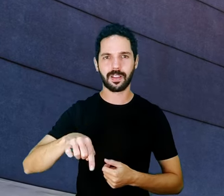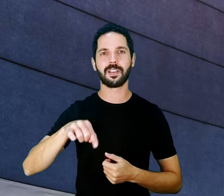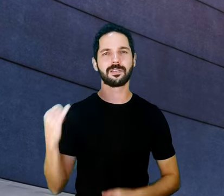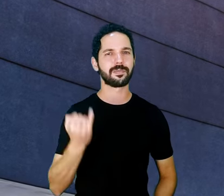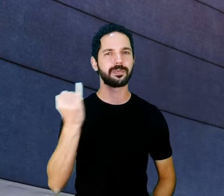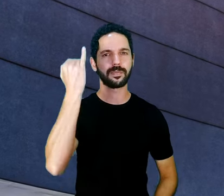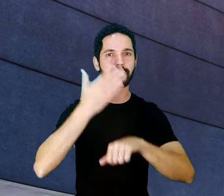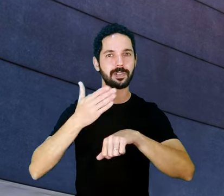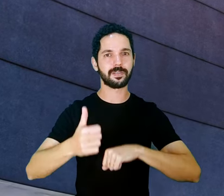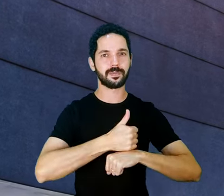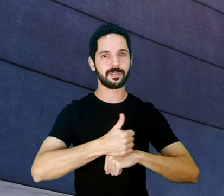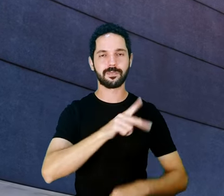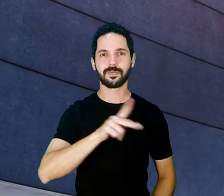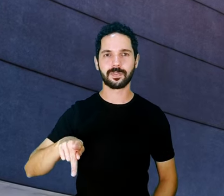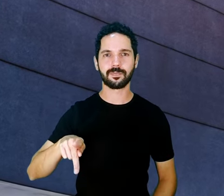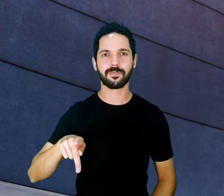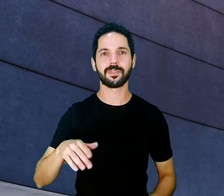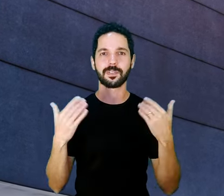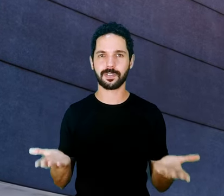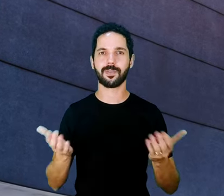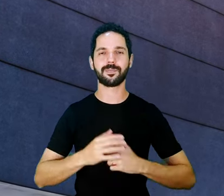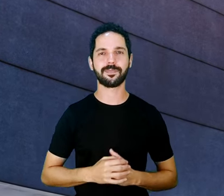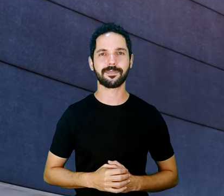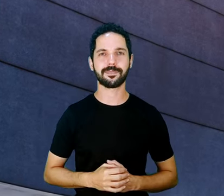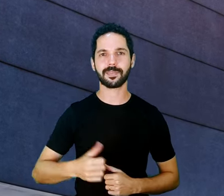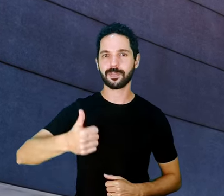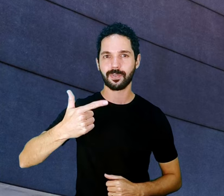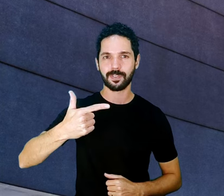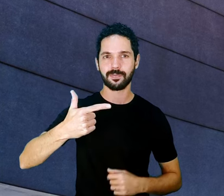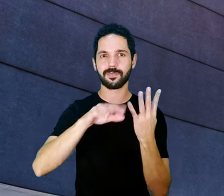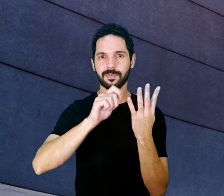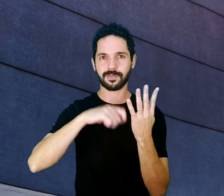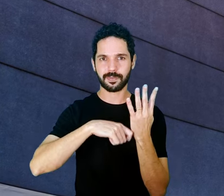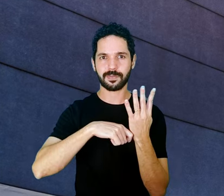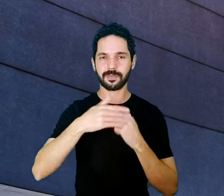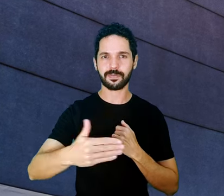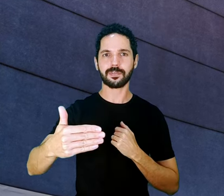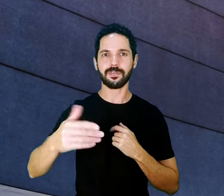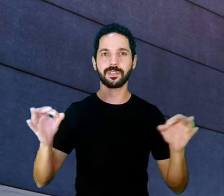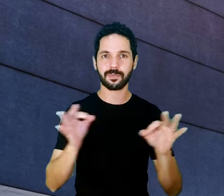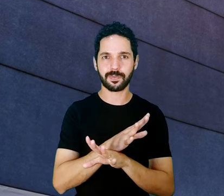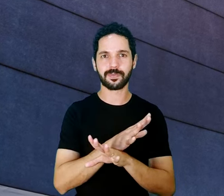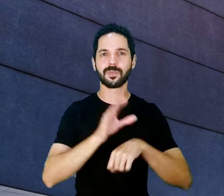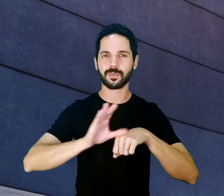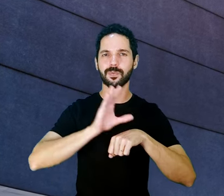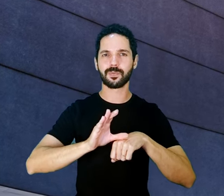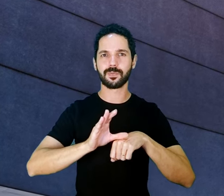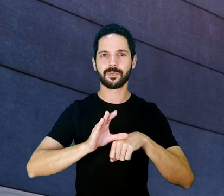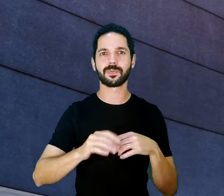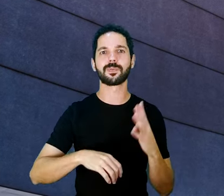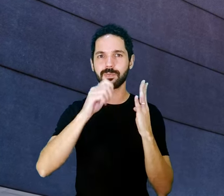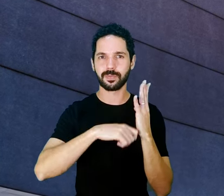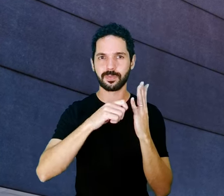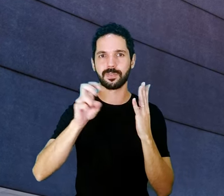que esta relação é essencial para o exercício da profissão. Então, dos 12 quadrimestres previstos